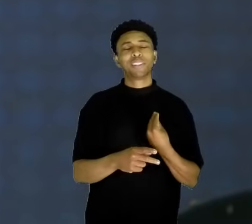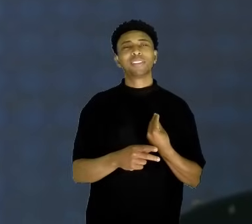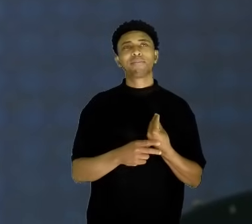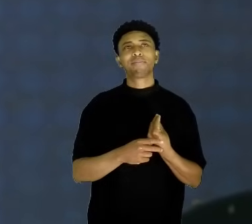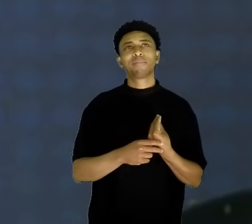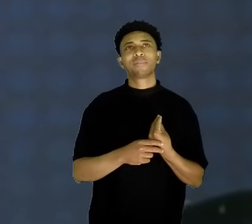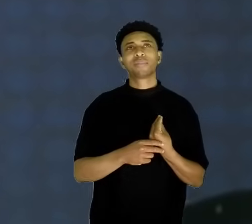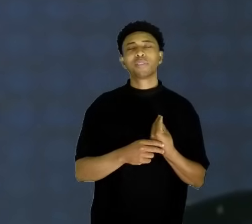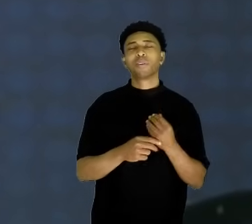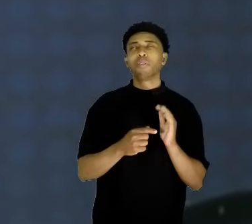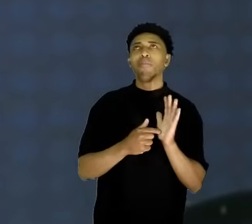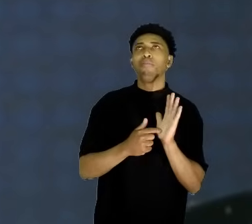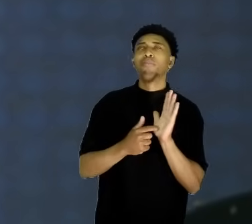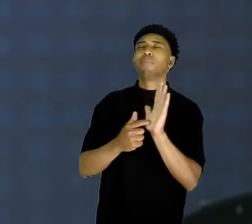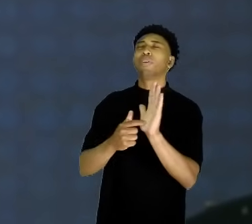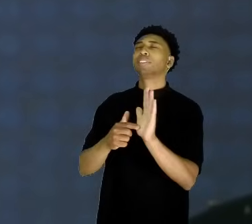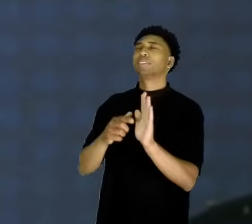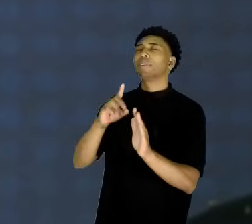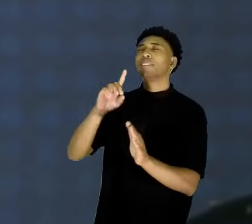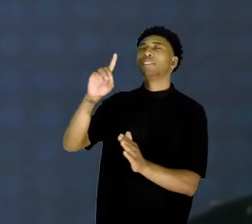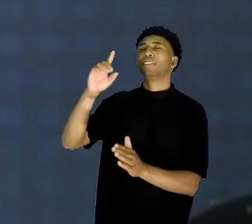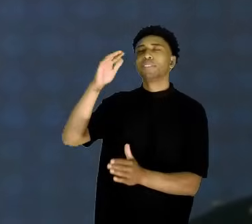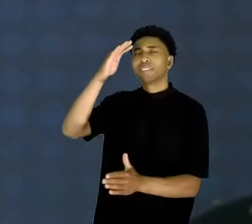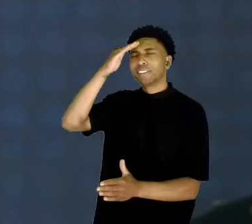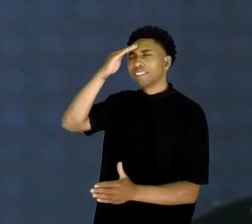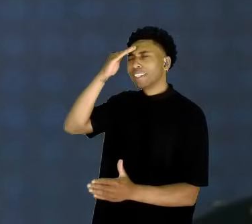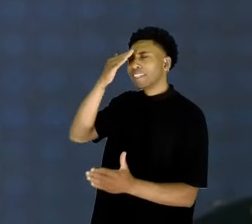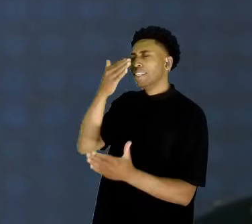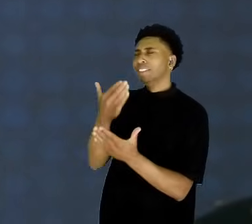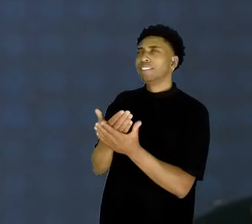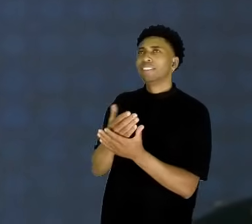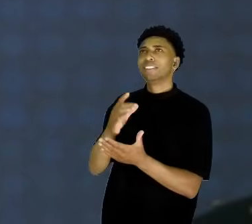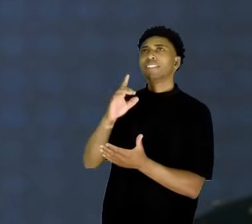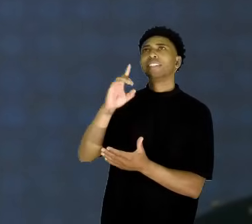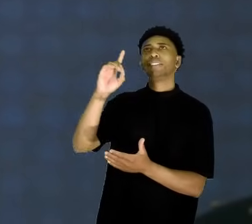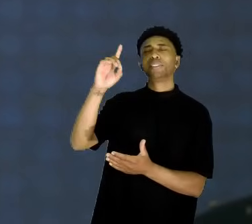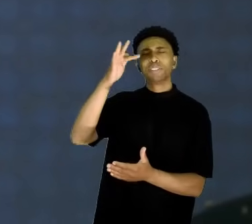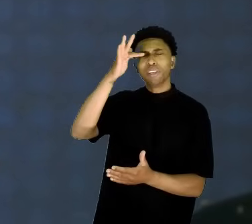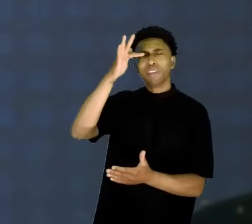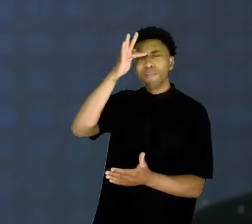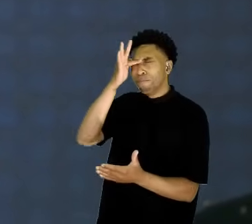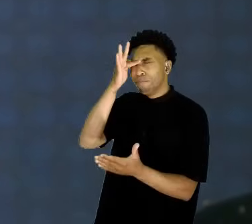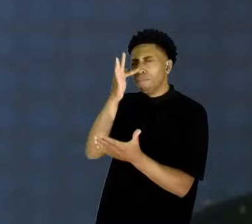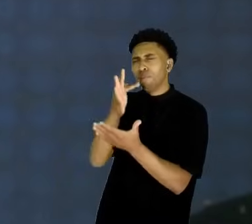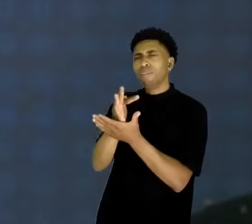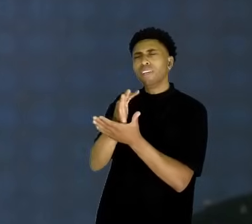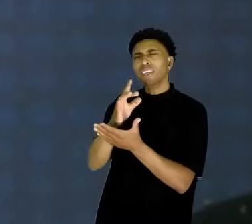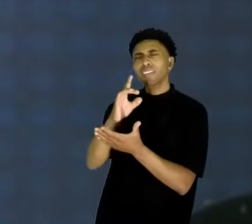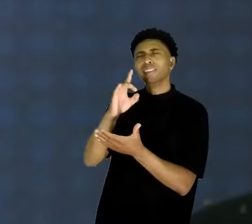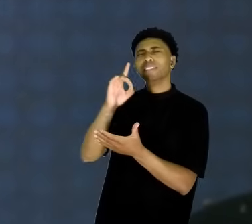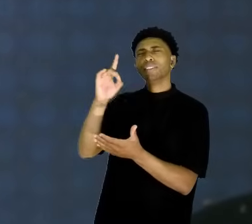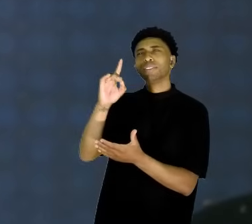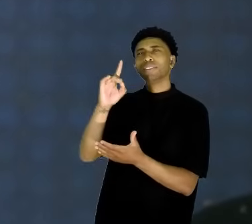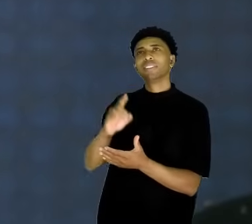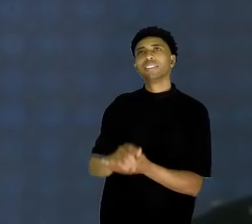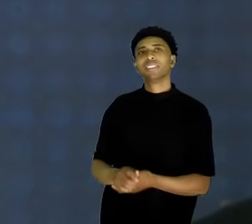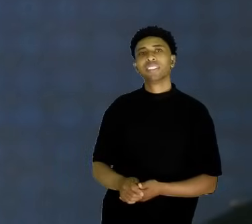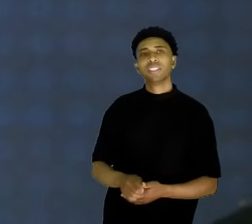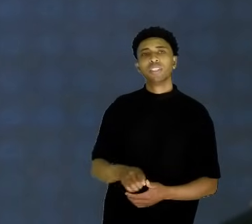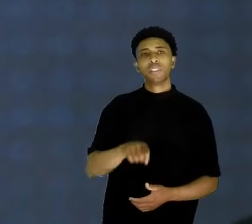crer. Eu vou correr. Se você está no teste do silêncio, se você vê o céu